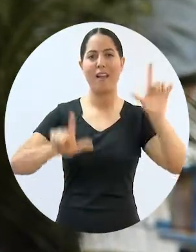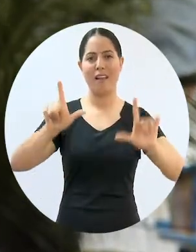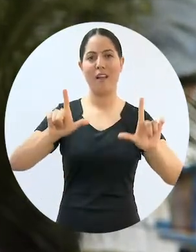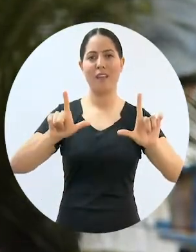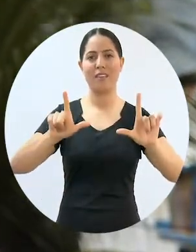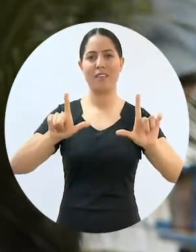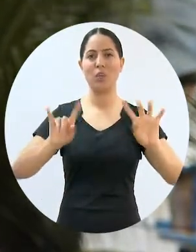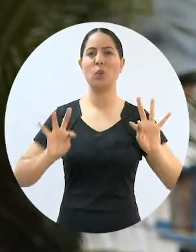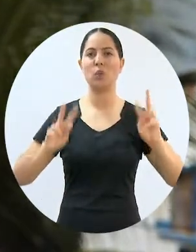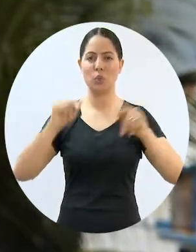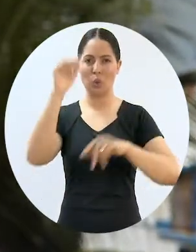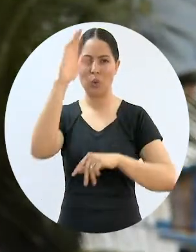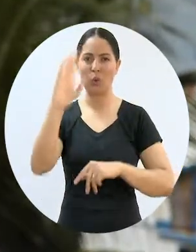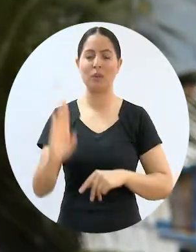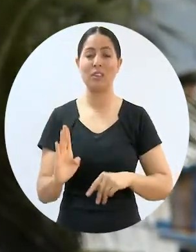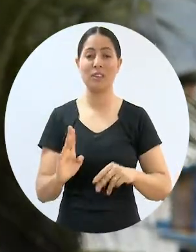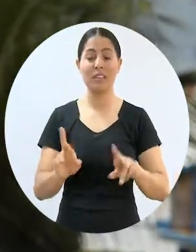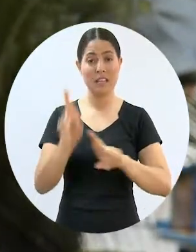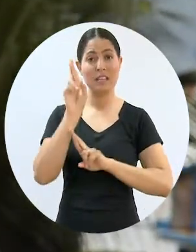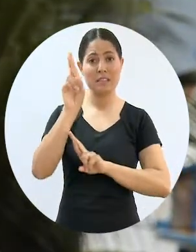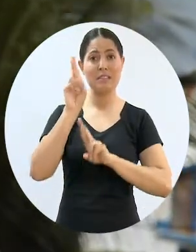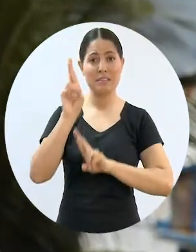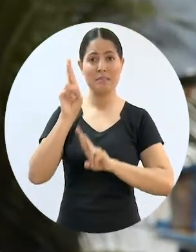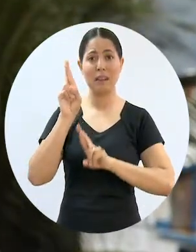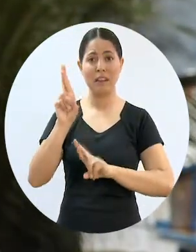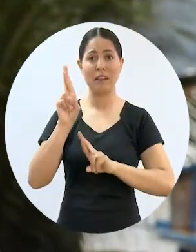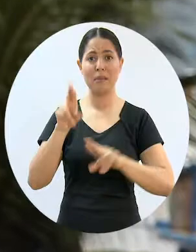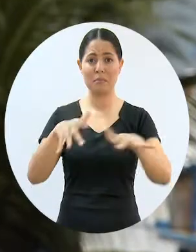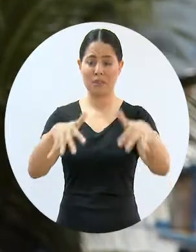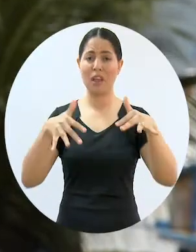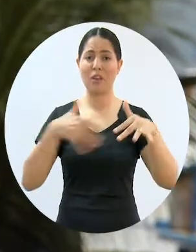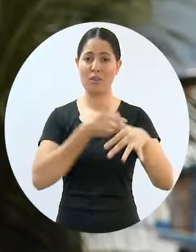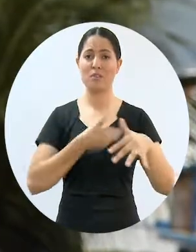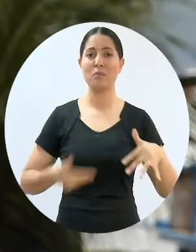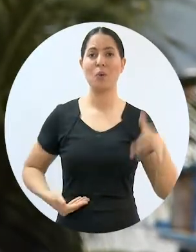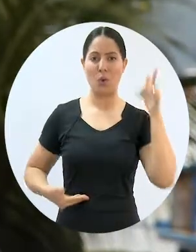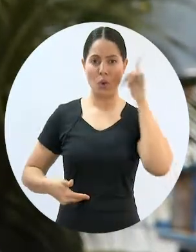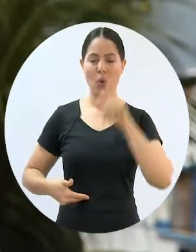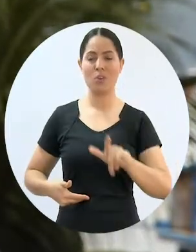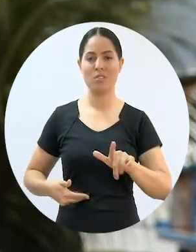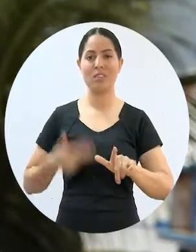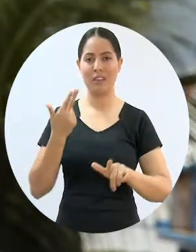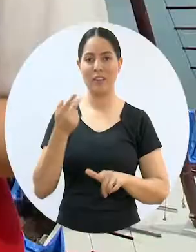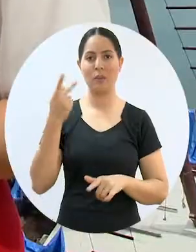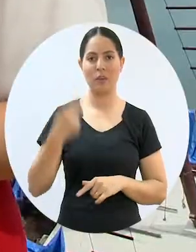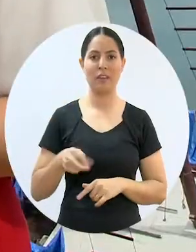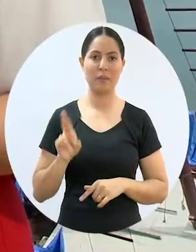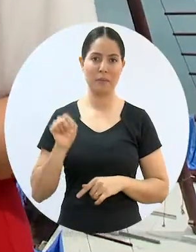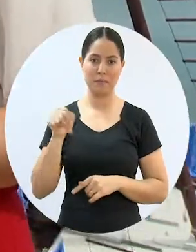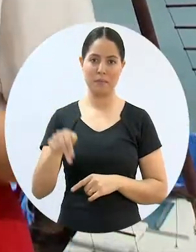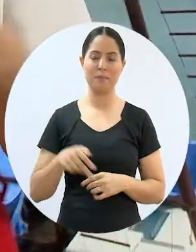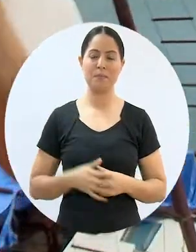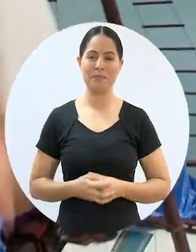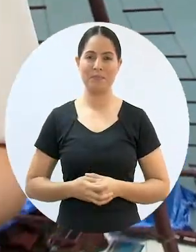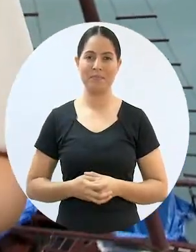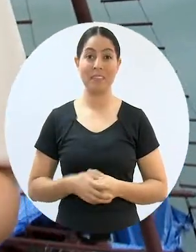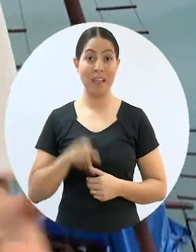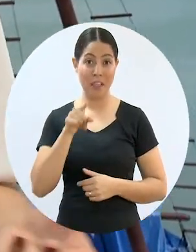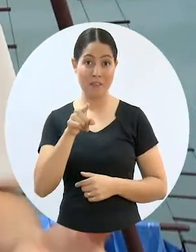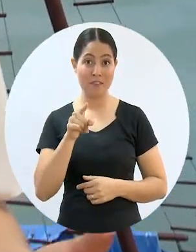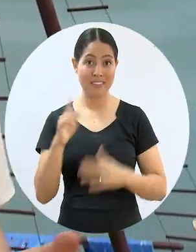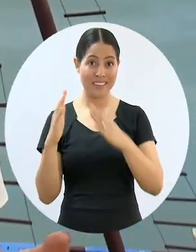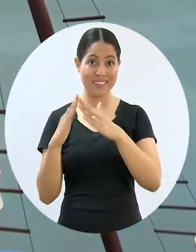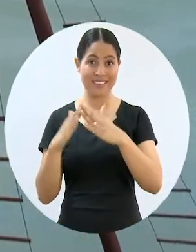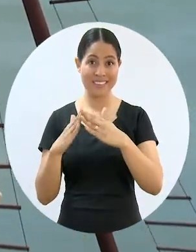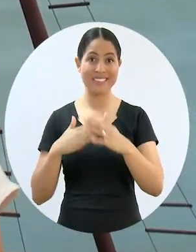Brasil, esperando que as audiências públicas transcorram com esse espírito que nós alcançamos aqui no Rio Grande do Norte. Obrigada. E você que está em